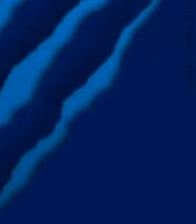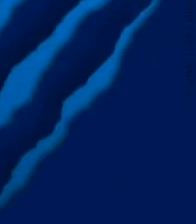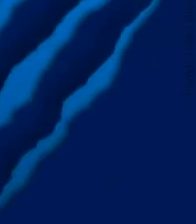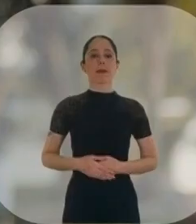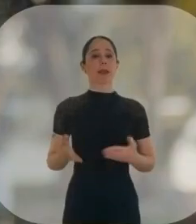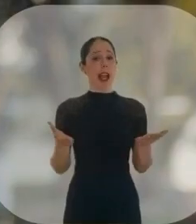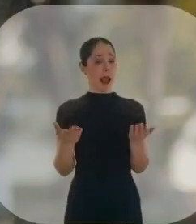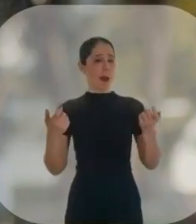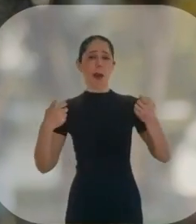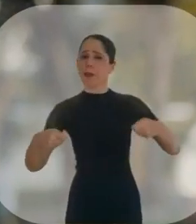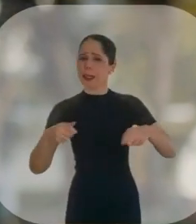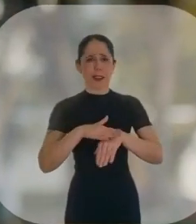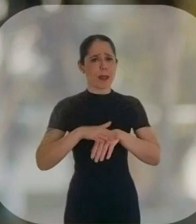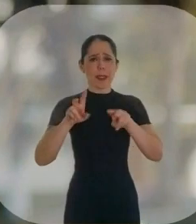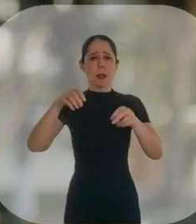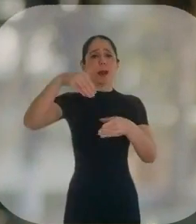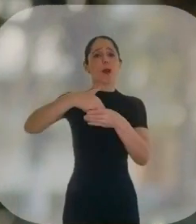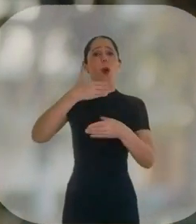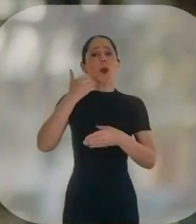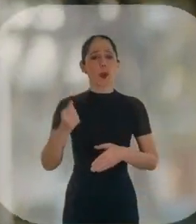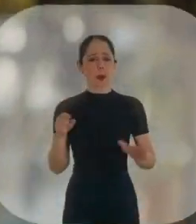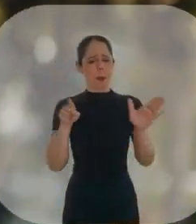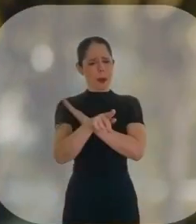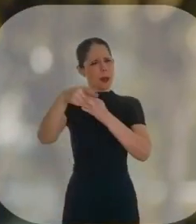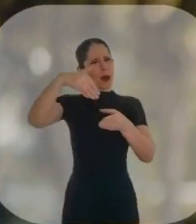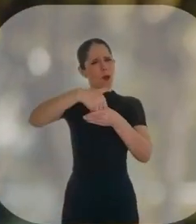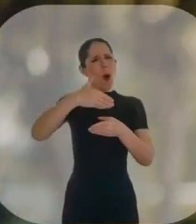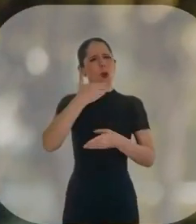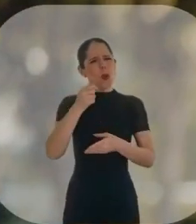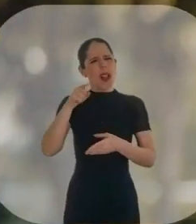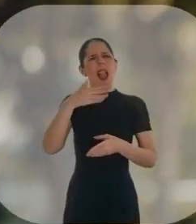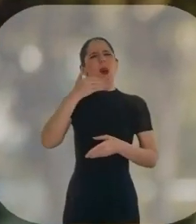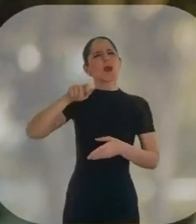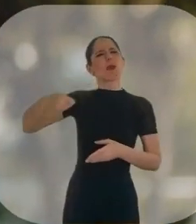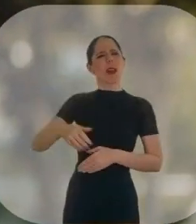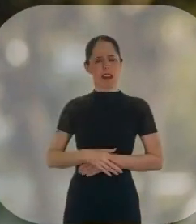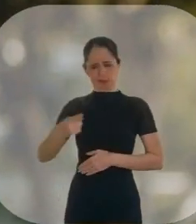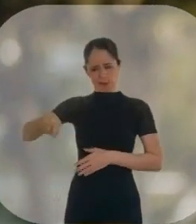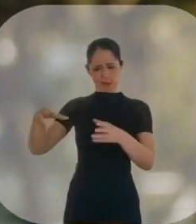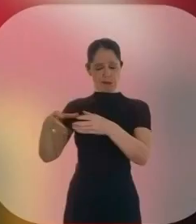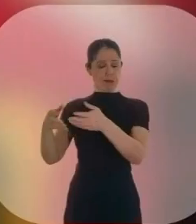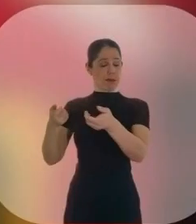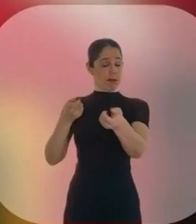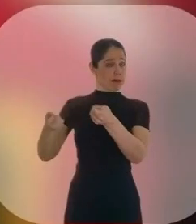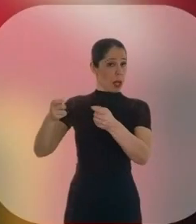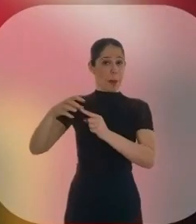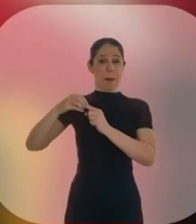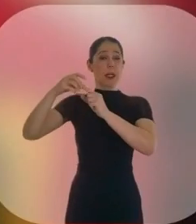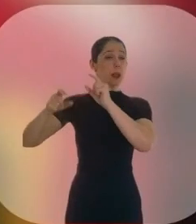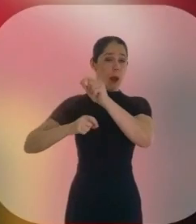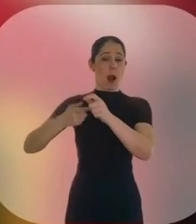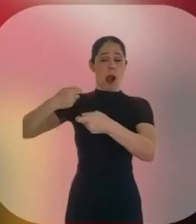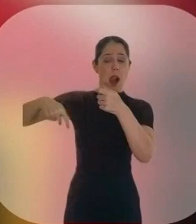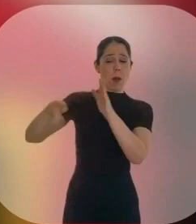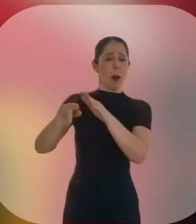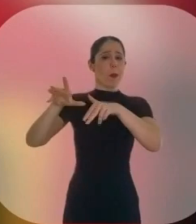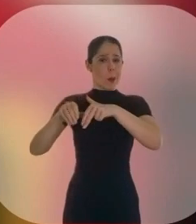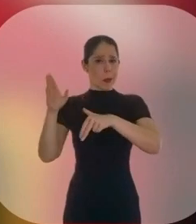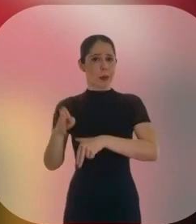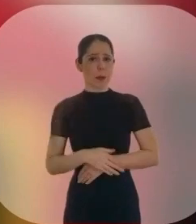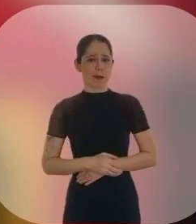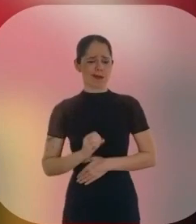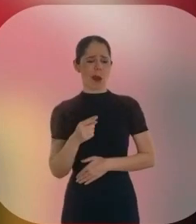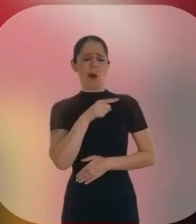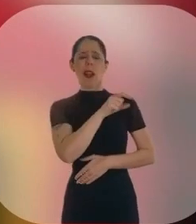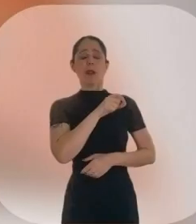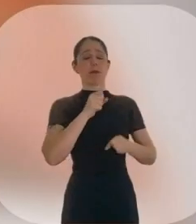Soraya. Tá na hora da gente falar de voto útil. O seu voto útil é útil pra quem? Pra turma que liderou o maior esquema de